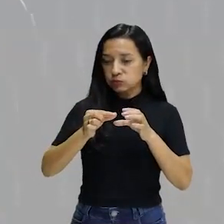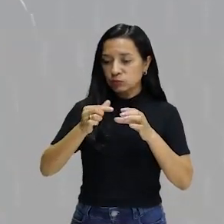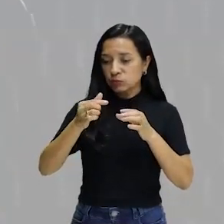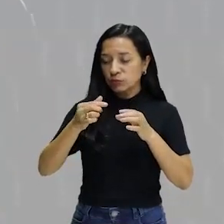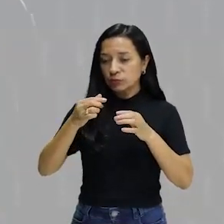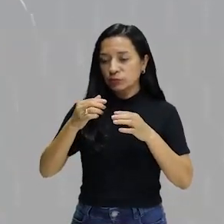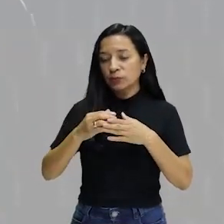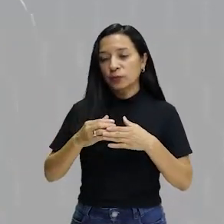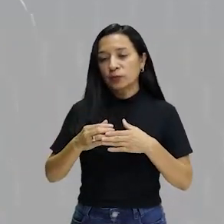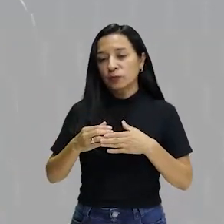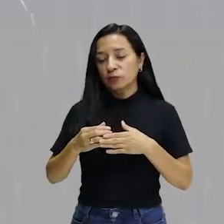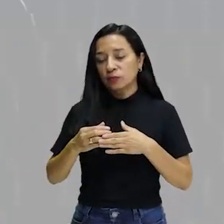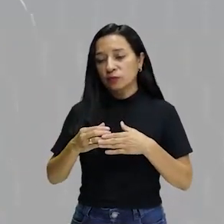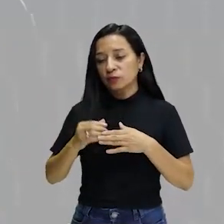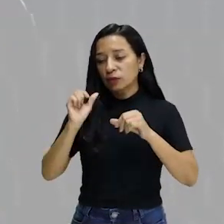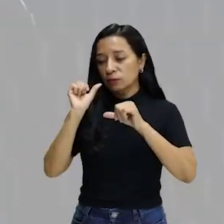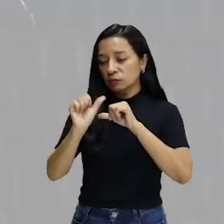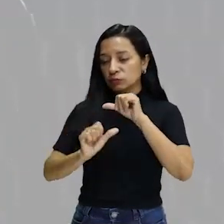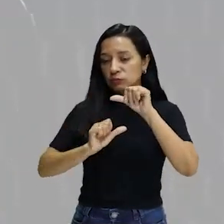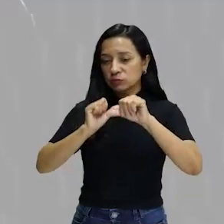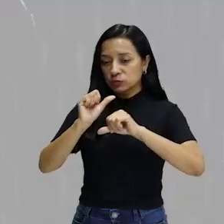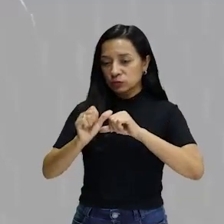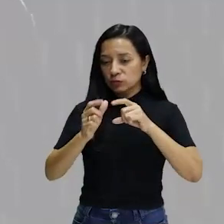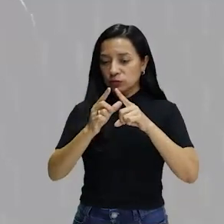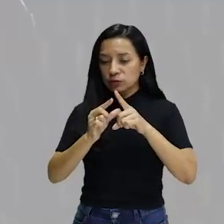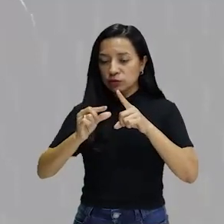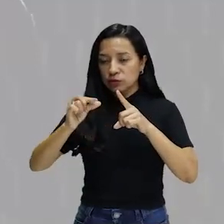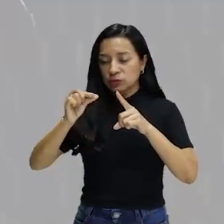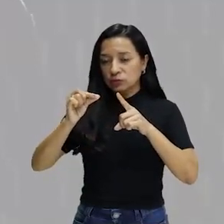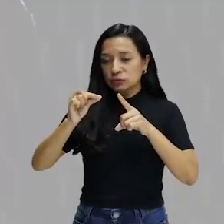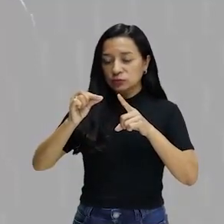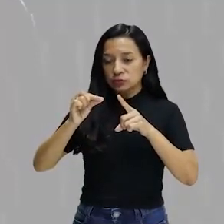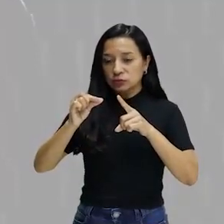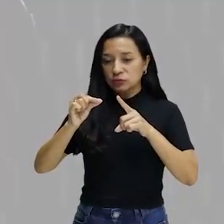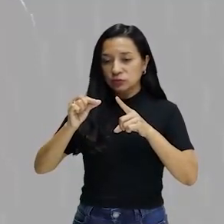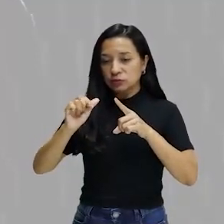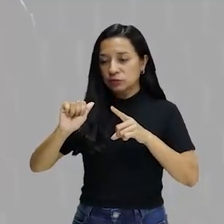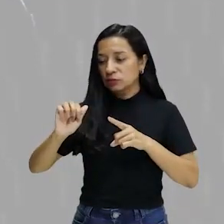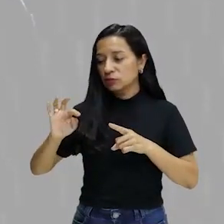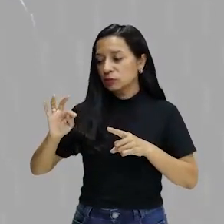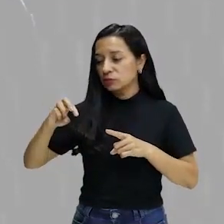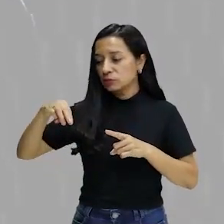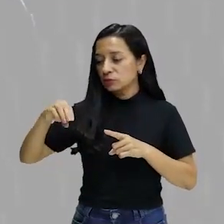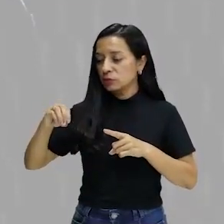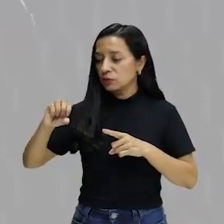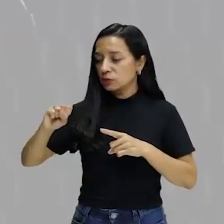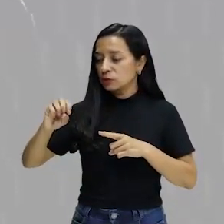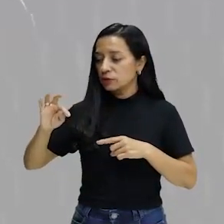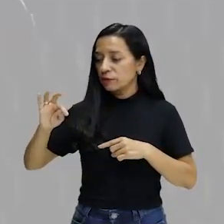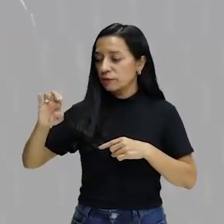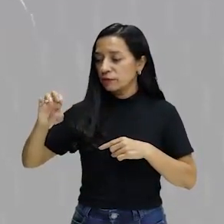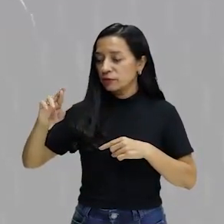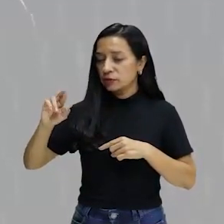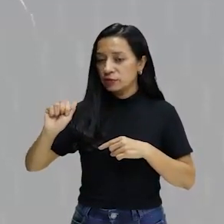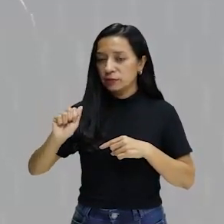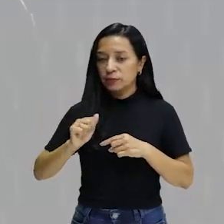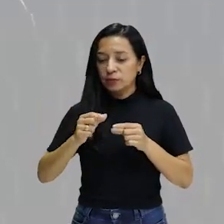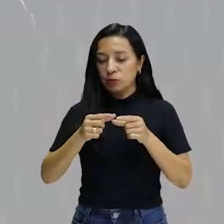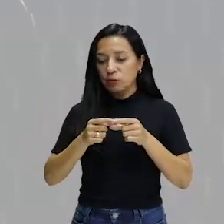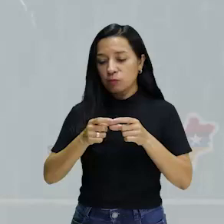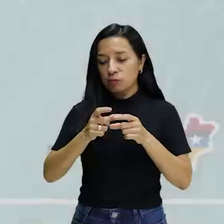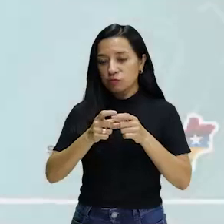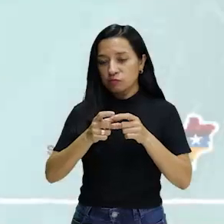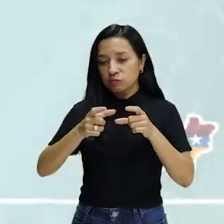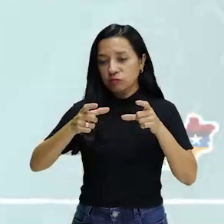gasosas das folhas com a atmosfera. Então, nós temos a ampliação aqui de uma